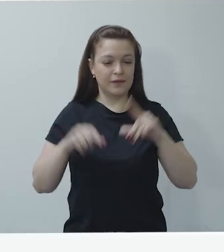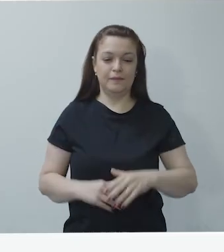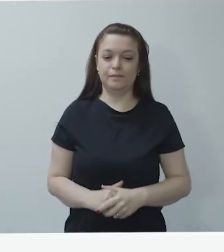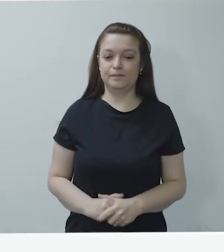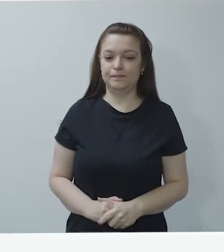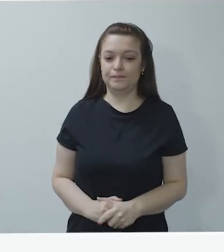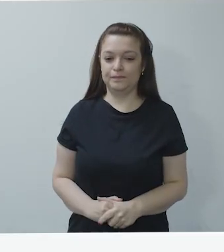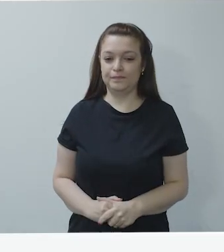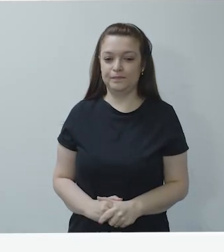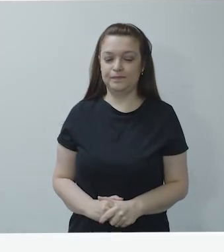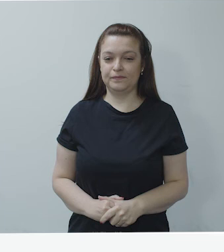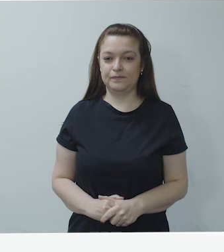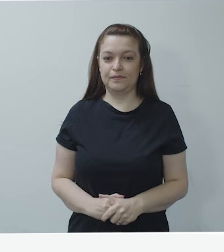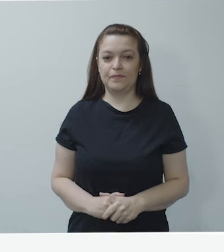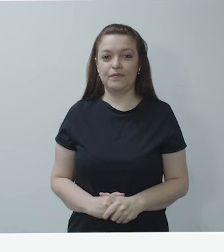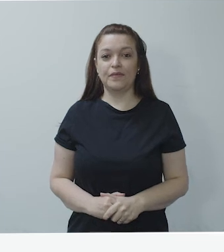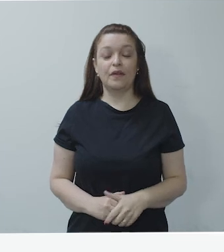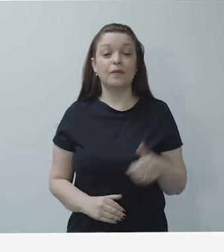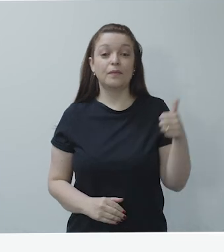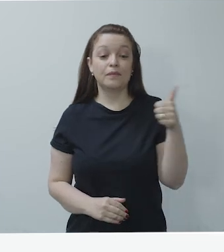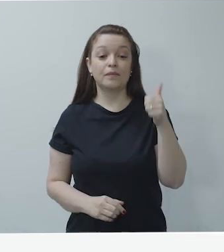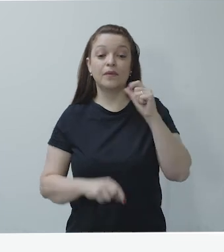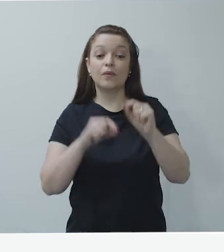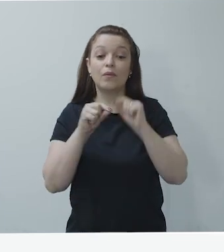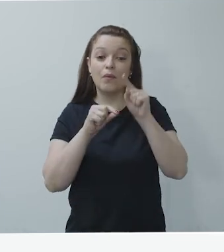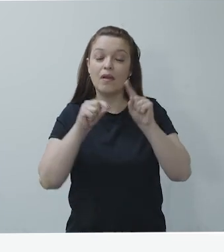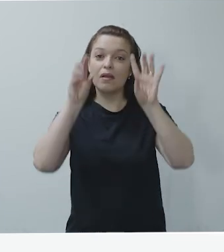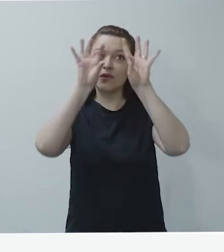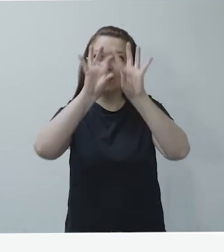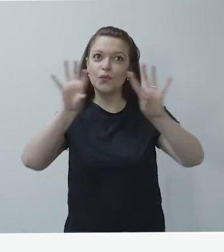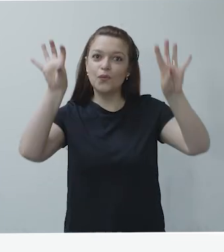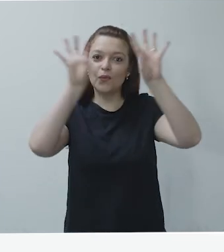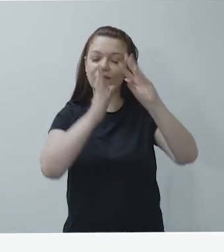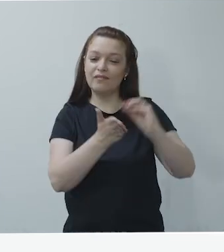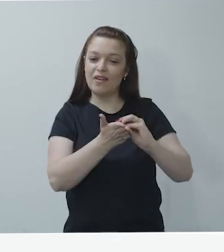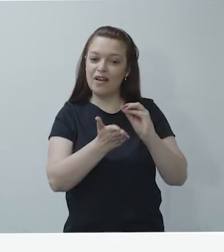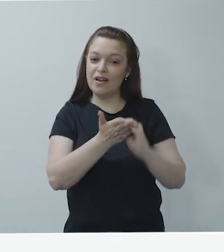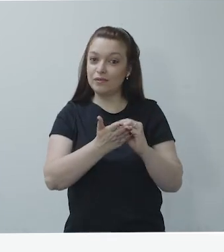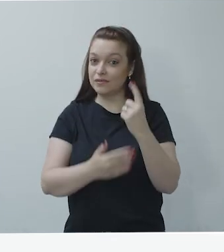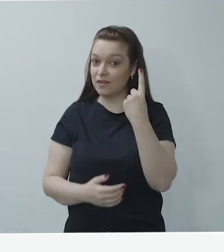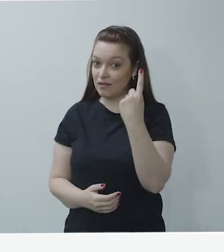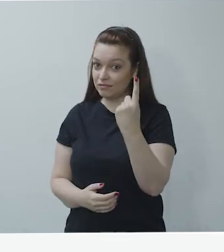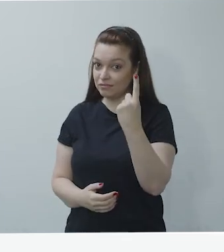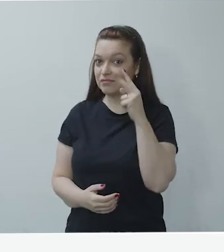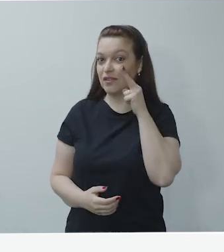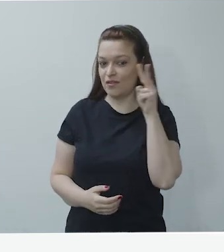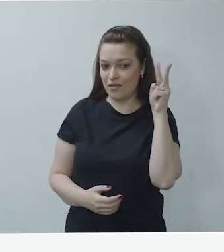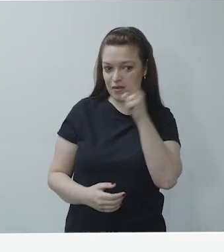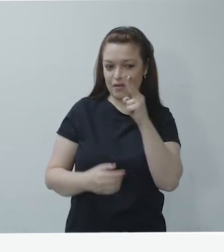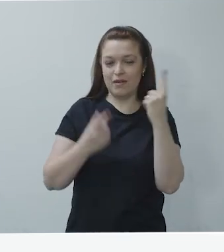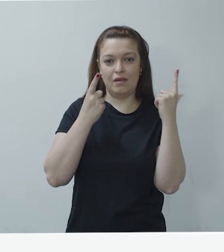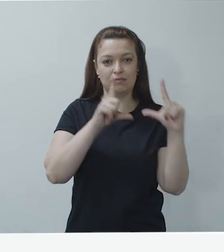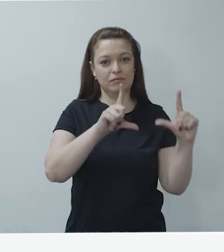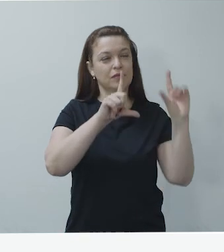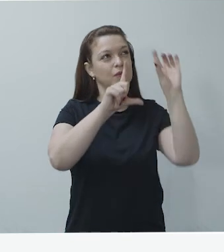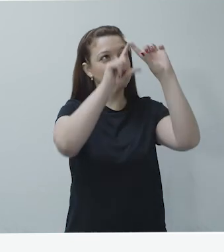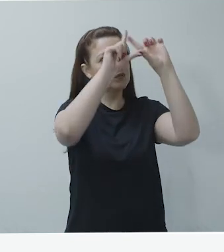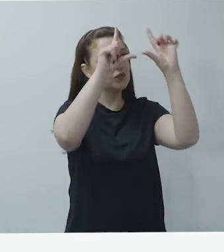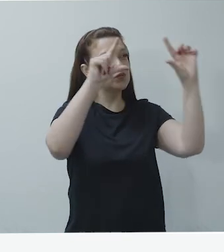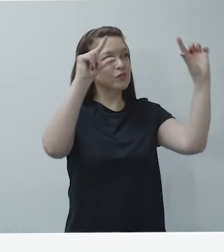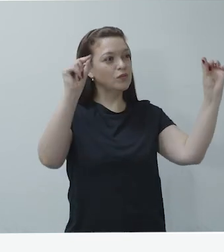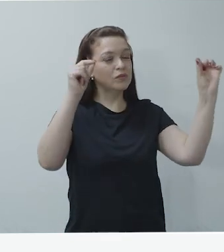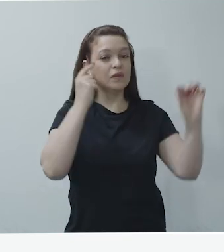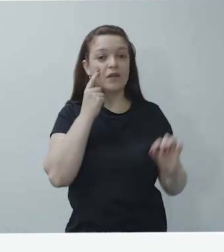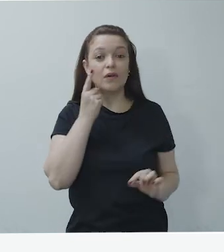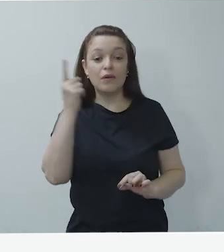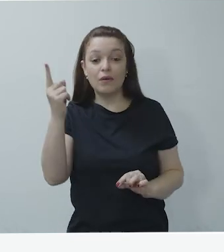O primeiro que eu vou mostrar para vocês é a nuvem. Em uma imagem tem uma nuvem lá em cima e na